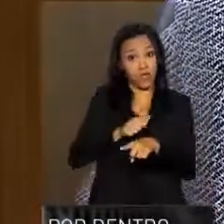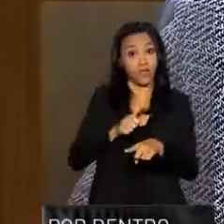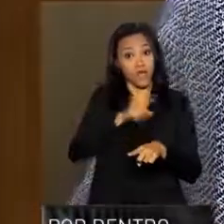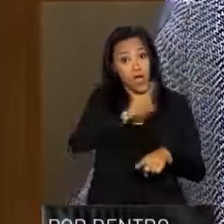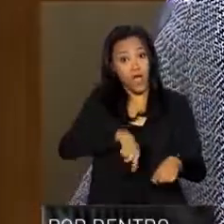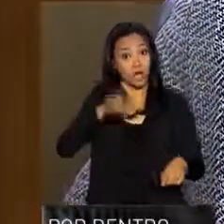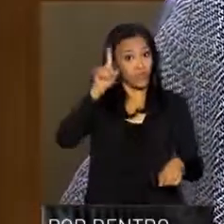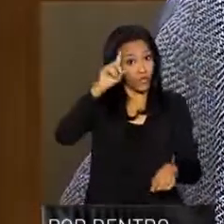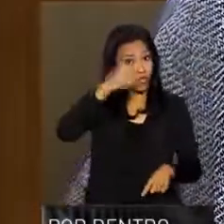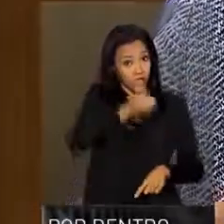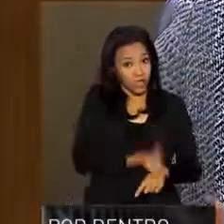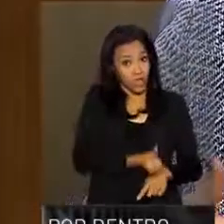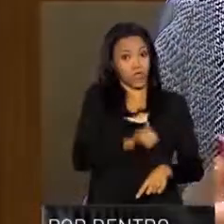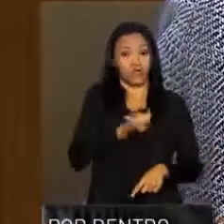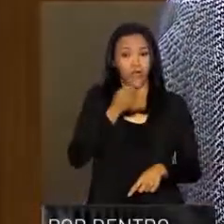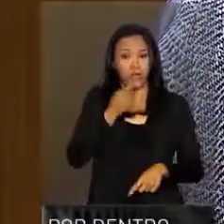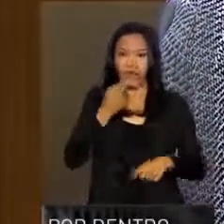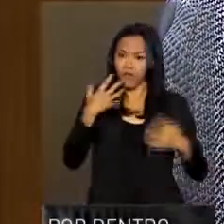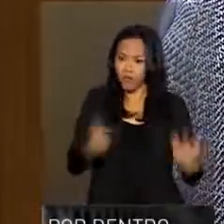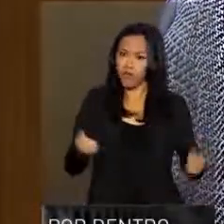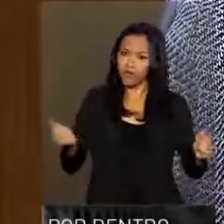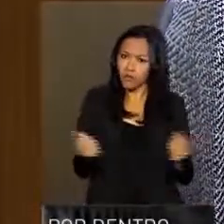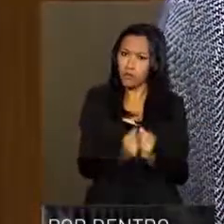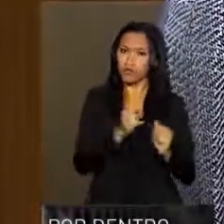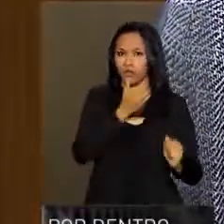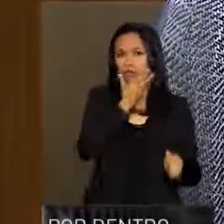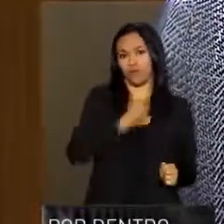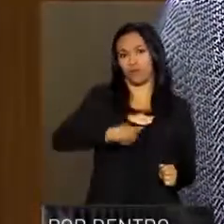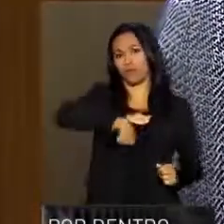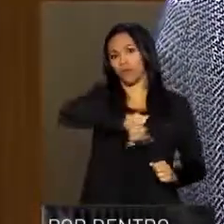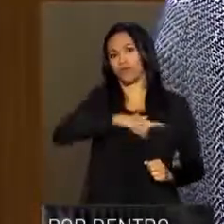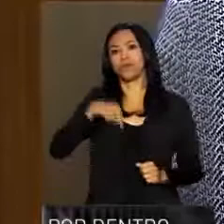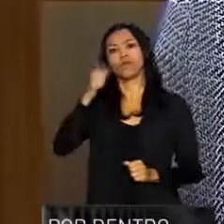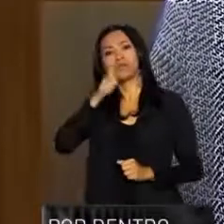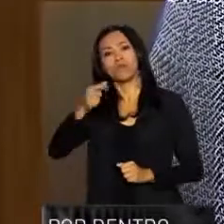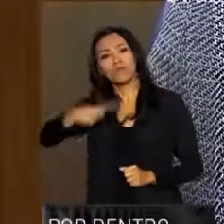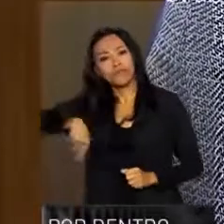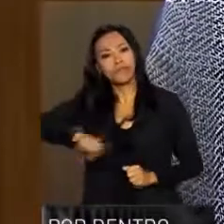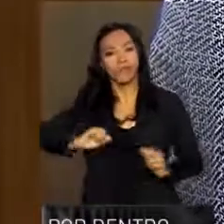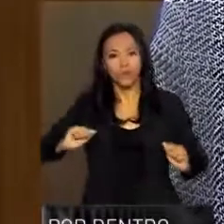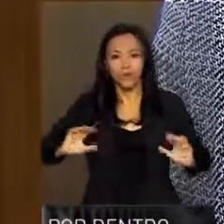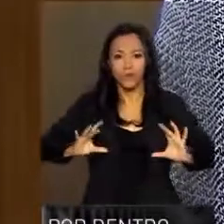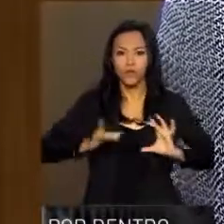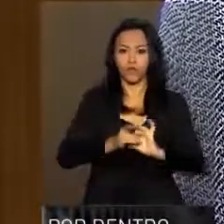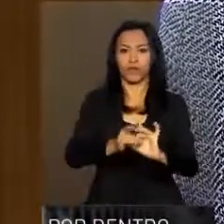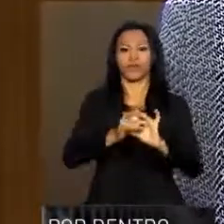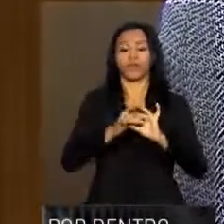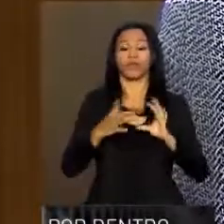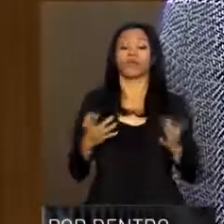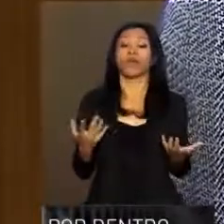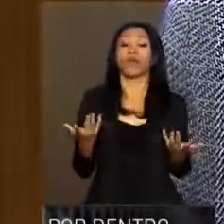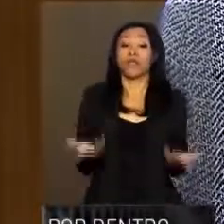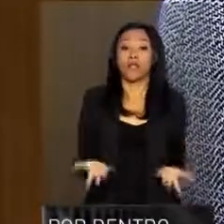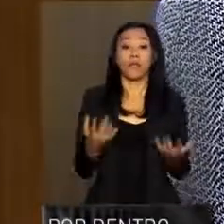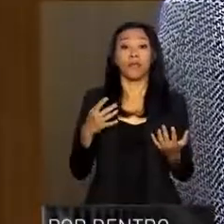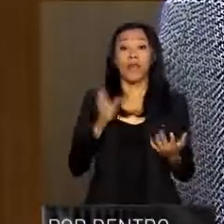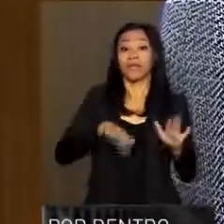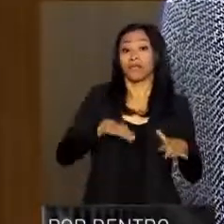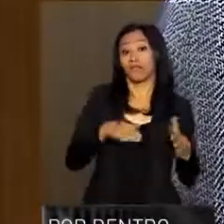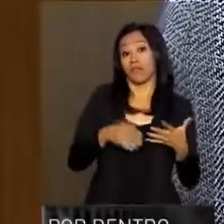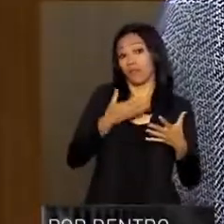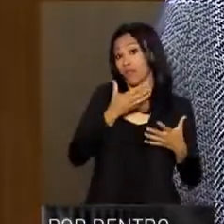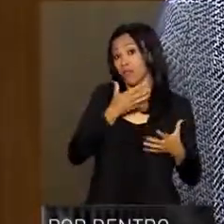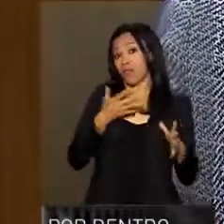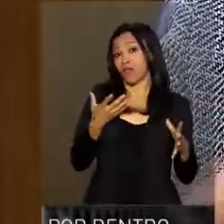dia 6 para dizer isso é juntos mulheres e homens estão buscando é parceiros que normalmente não se diz que são parceiros por exemplo